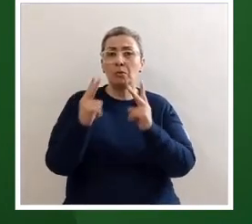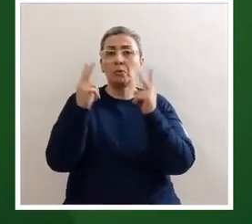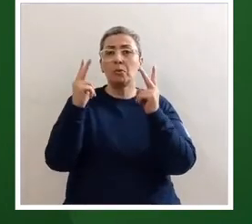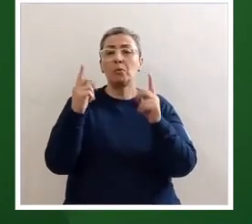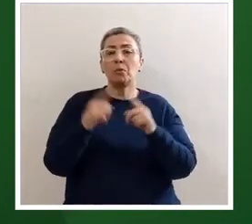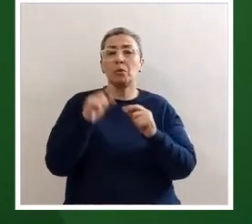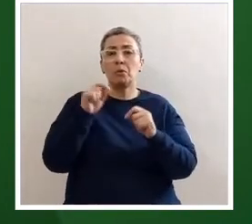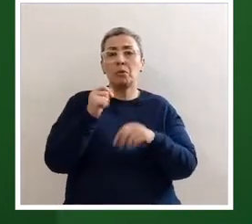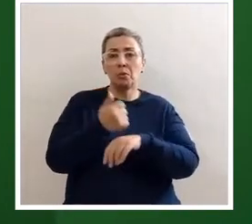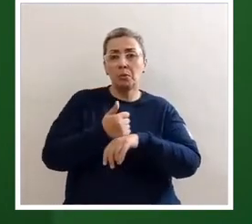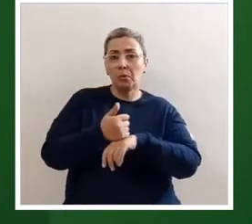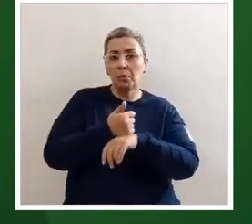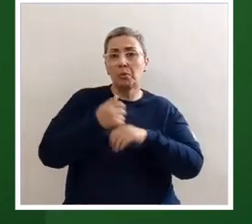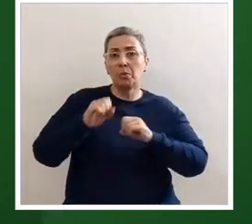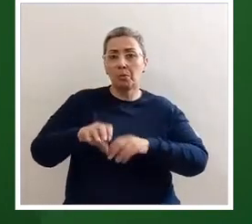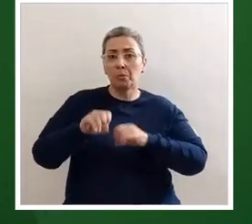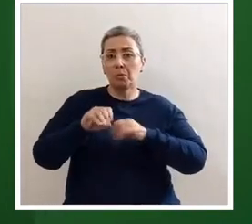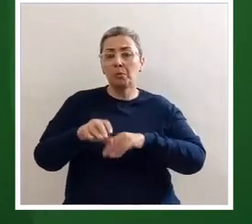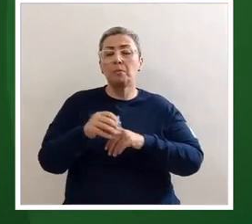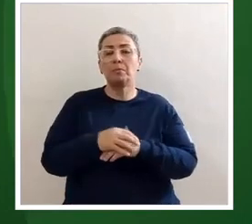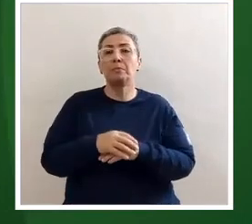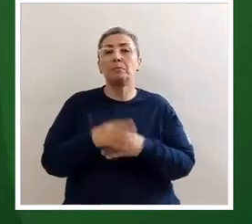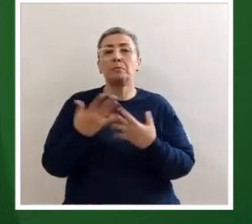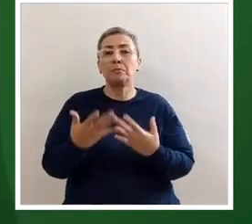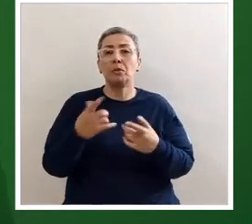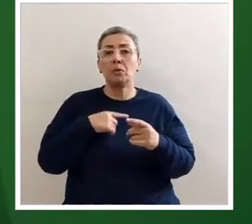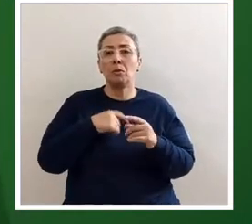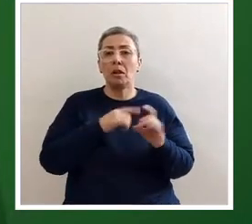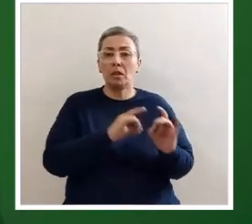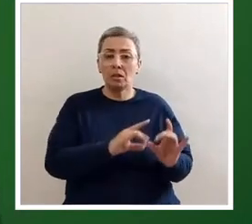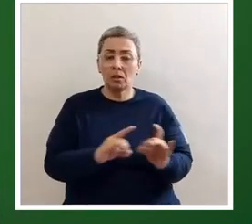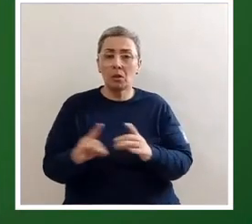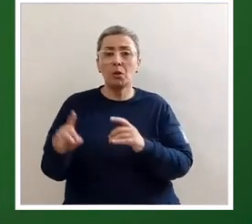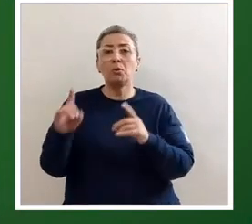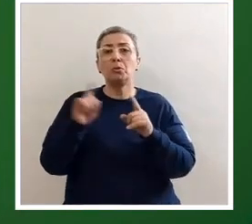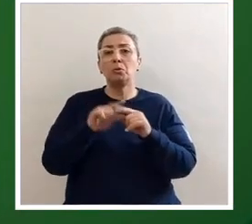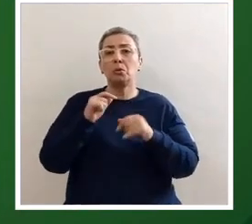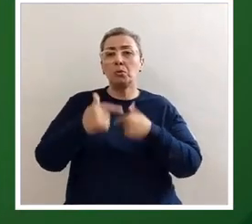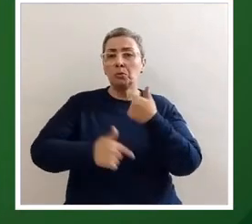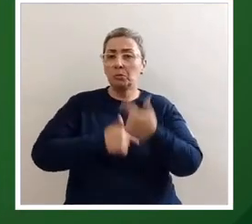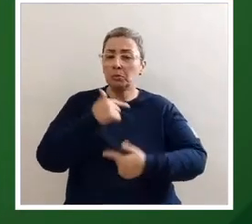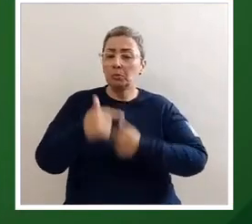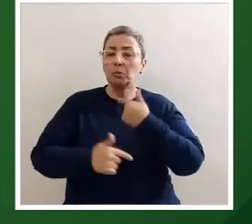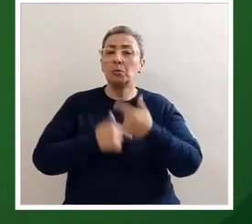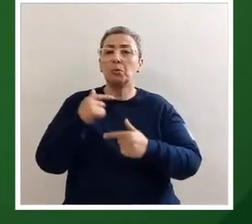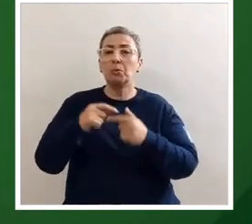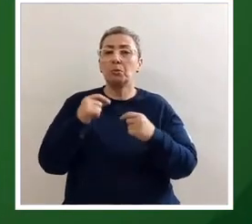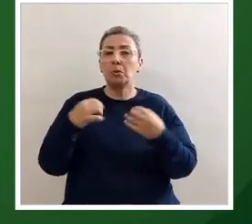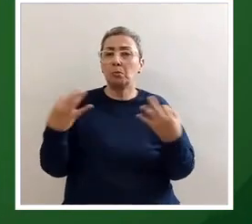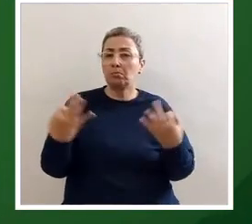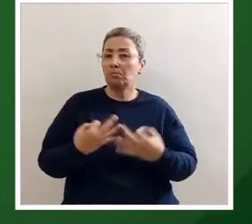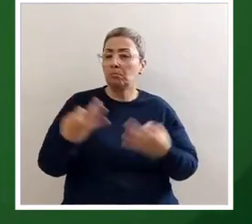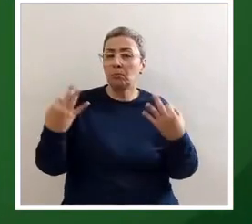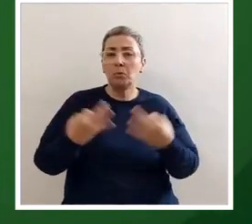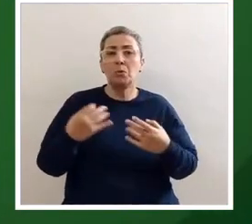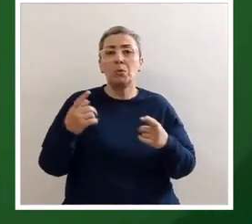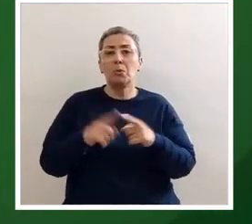dos profissionais da educação né que diariamente exerce um trabalho absurdamente